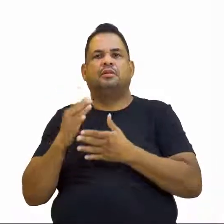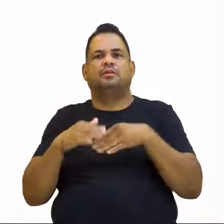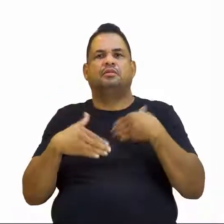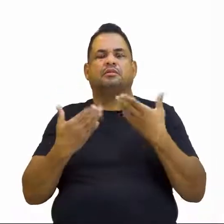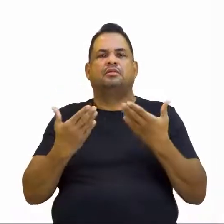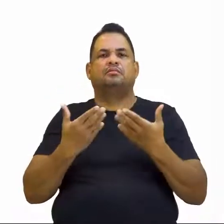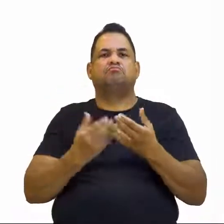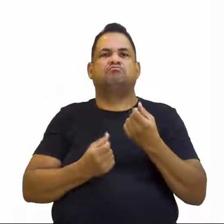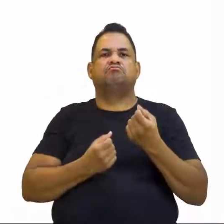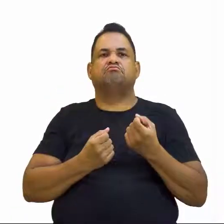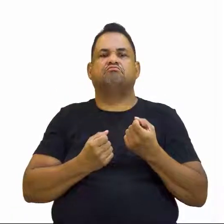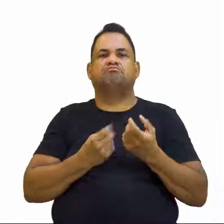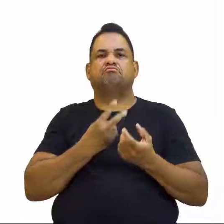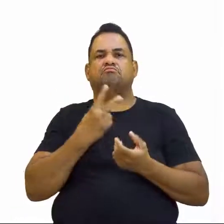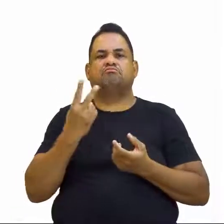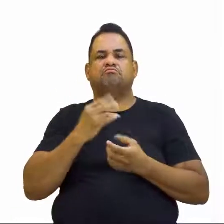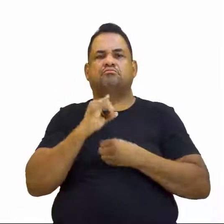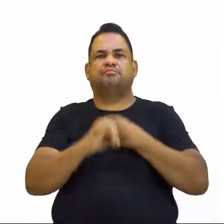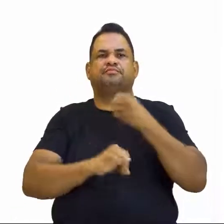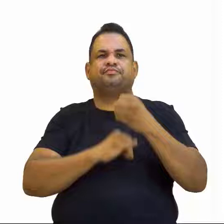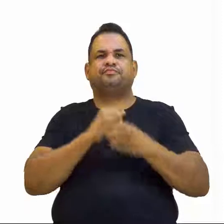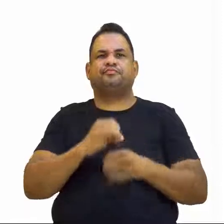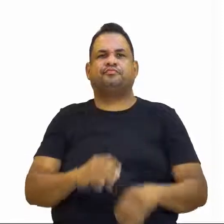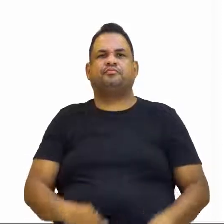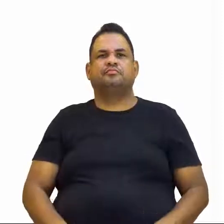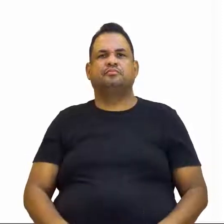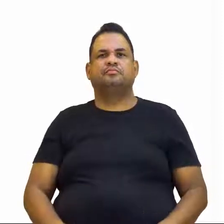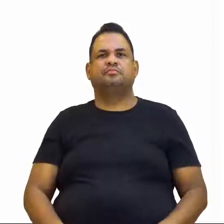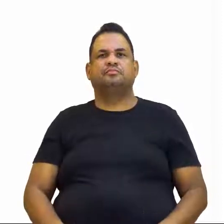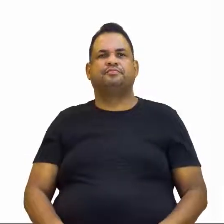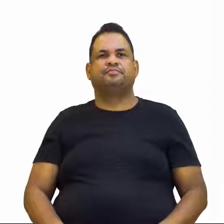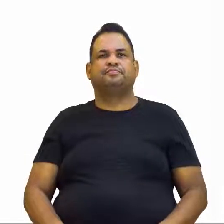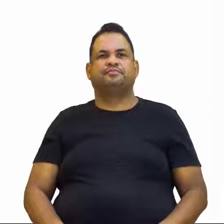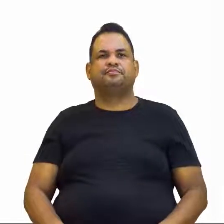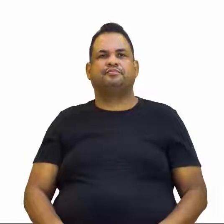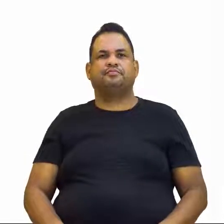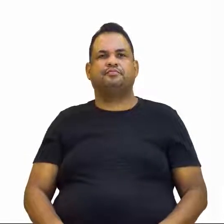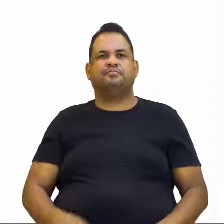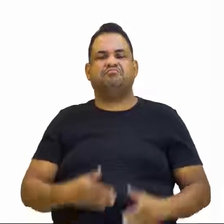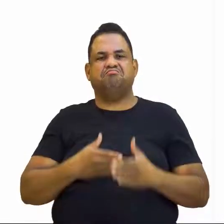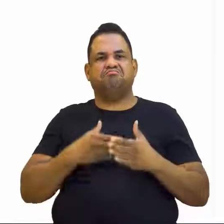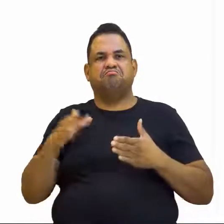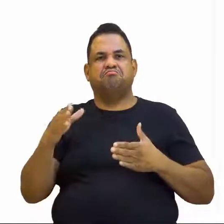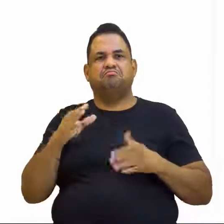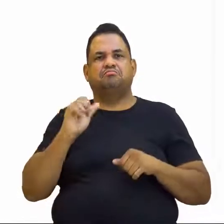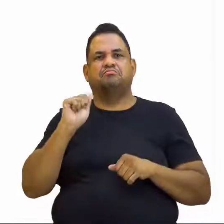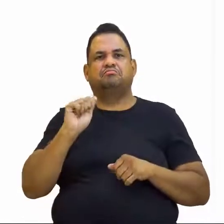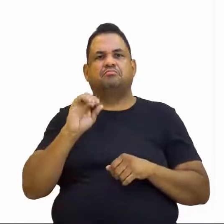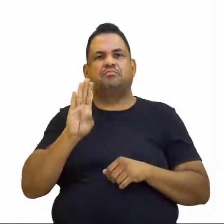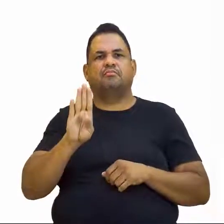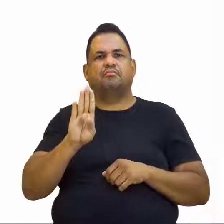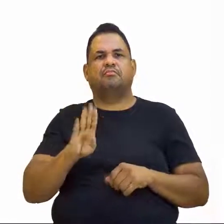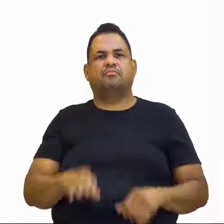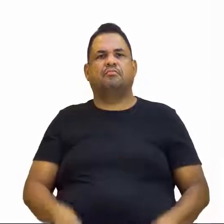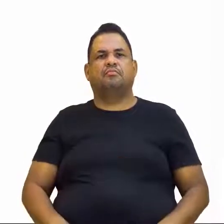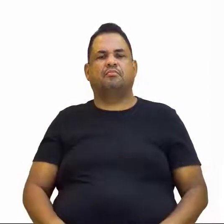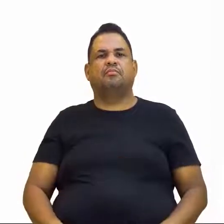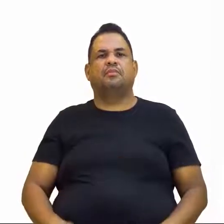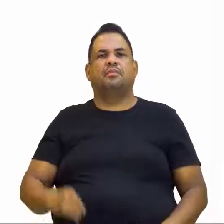desses dois íons? Não, né? Então, ó, fora. Letra B,